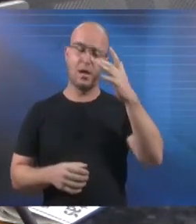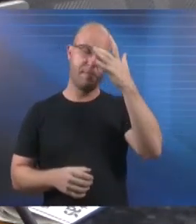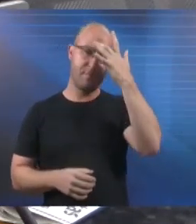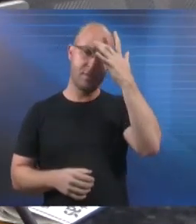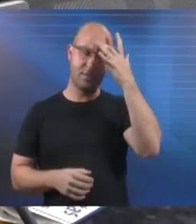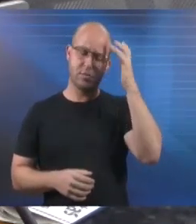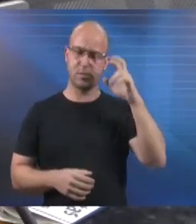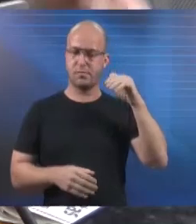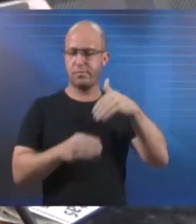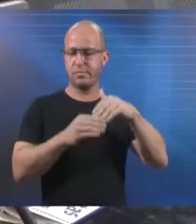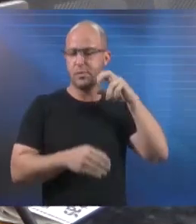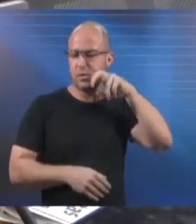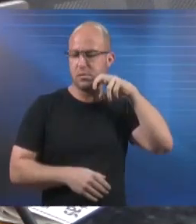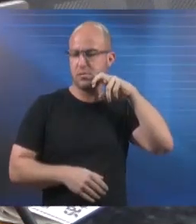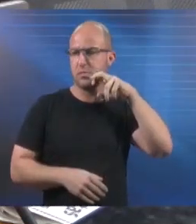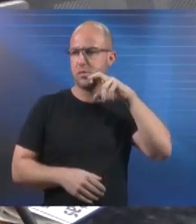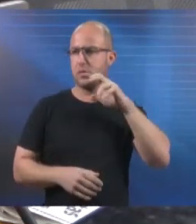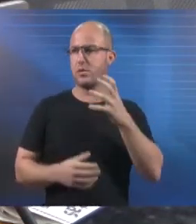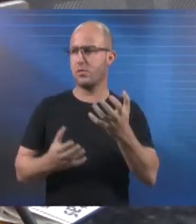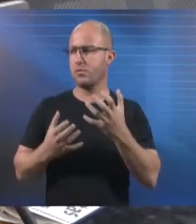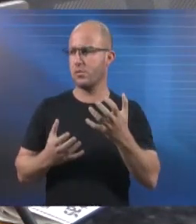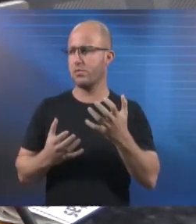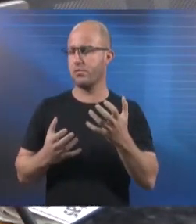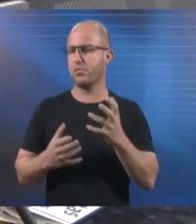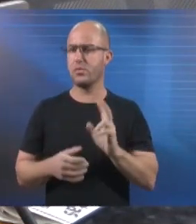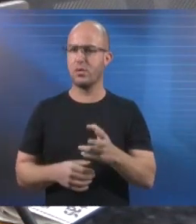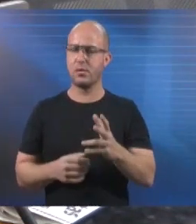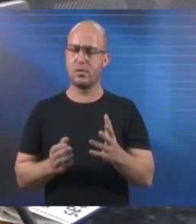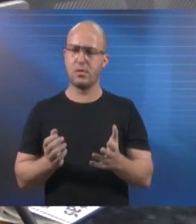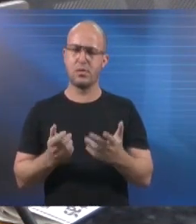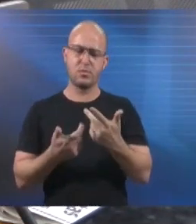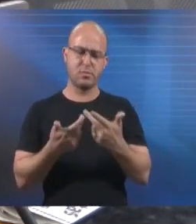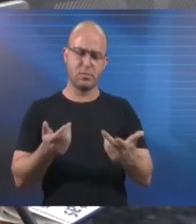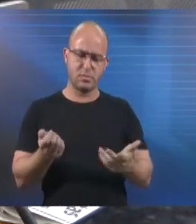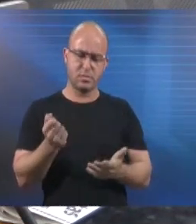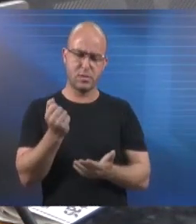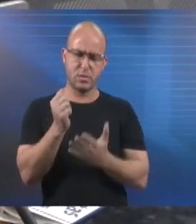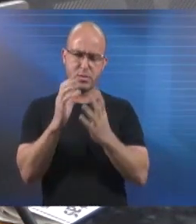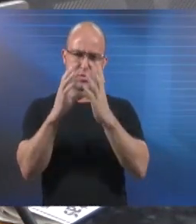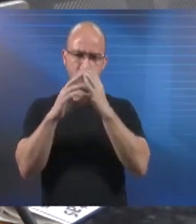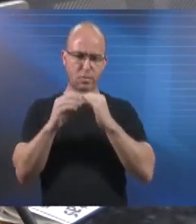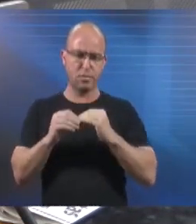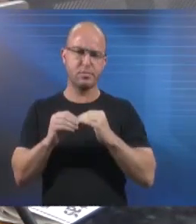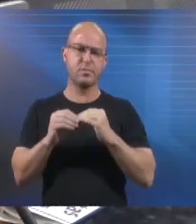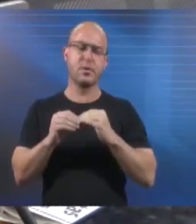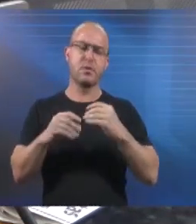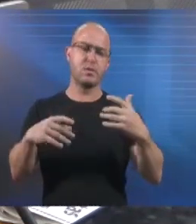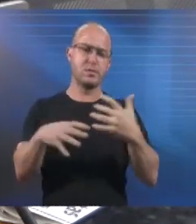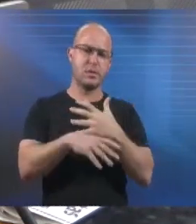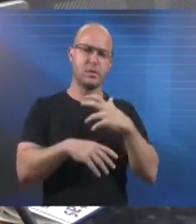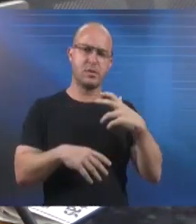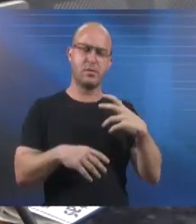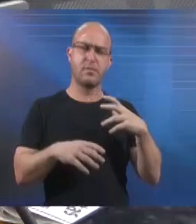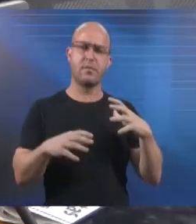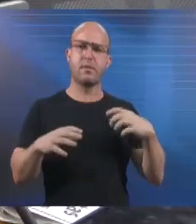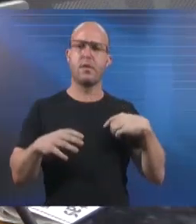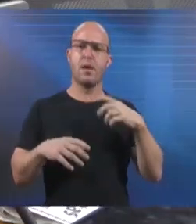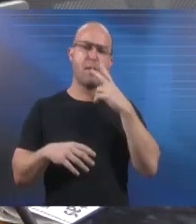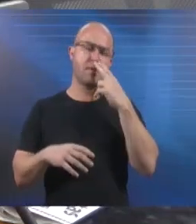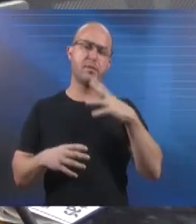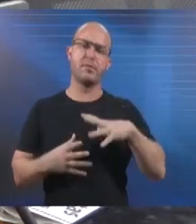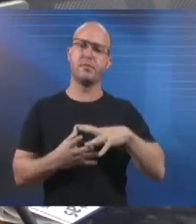Natal quer continuar com esse obsan quer transformar Natal numa cidade fantasma quando